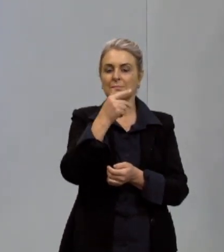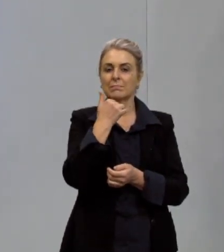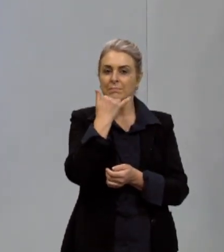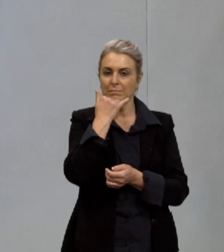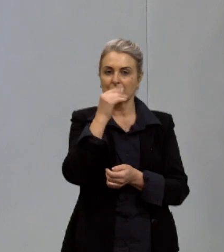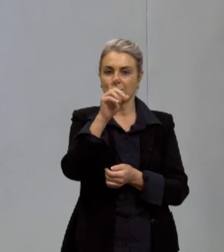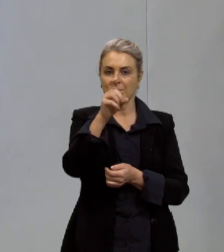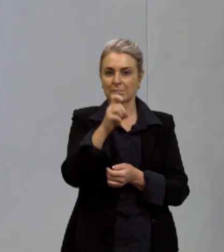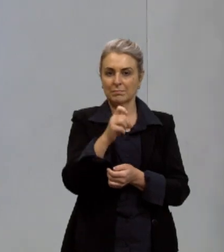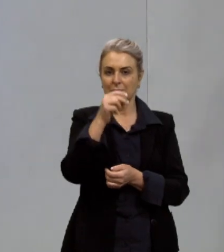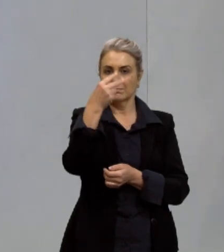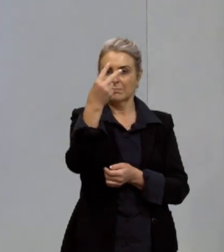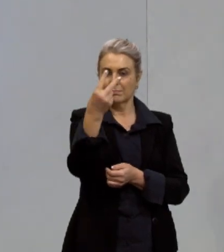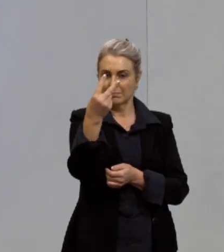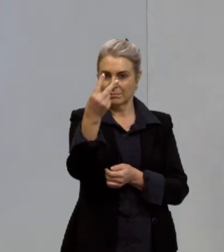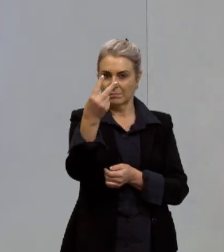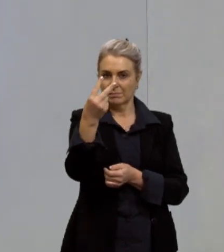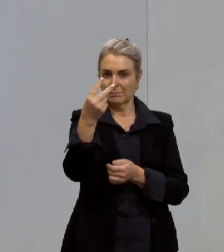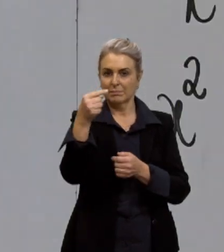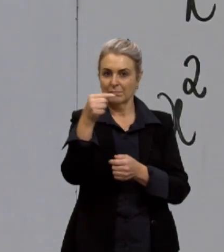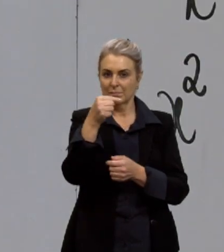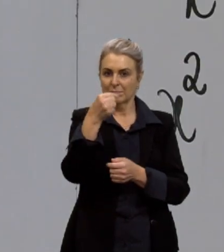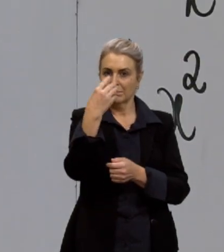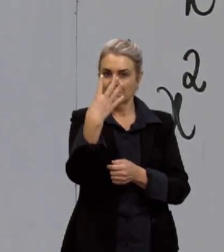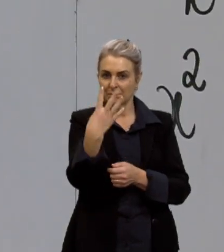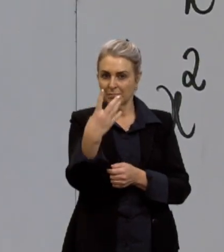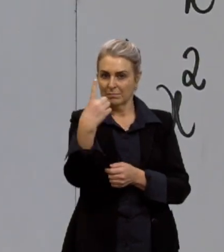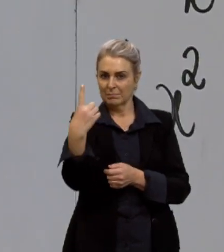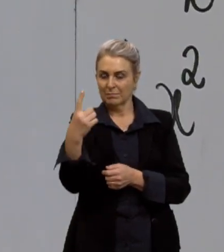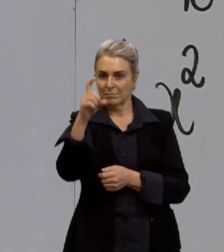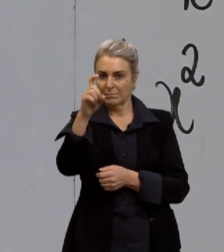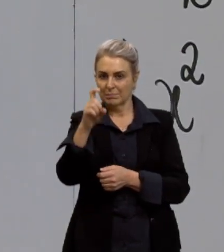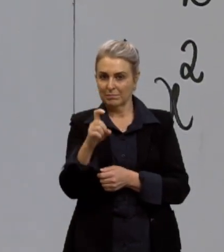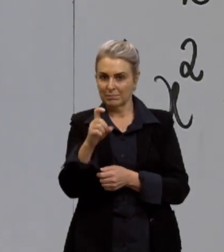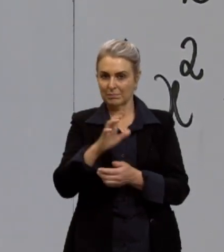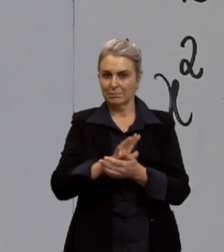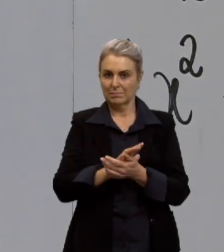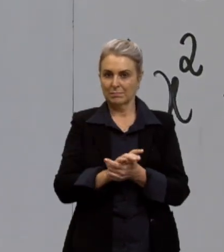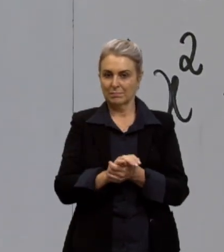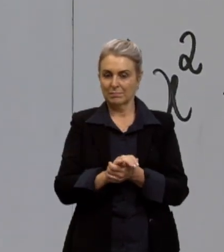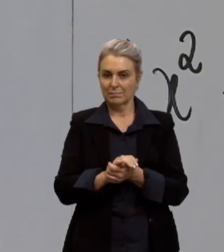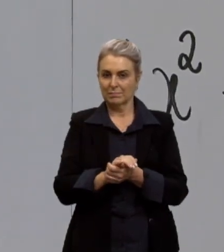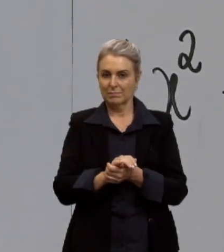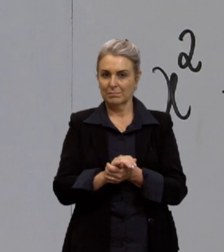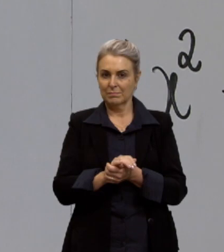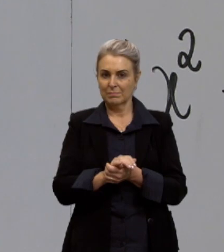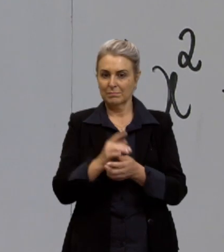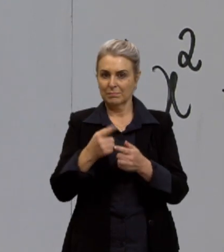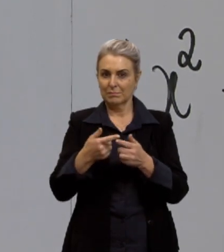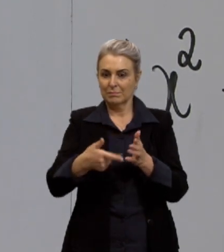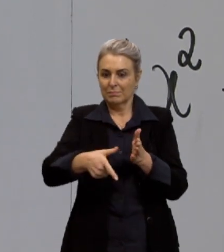menos 41x, porque eles já estão antes do sinal de igual. Agora, ó,